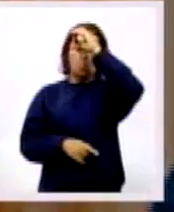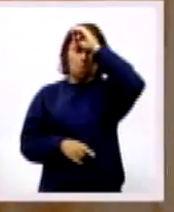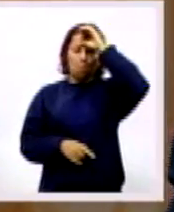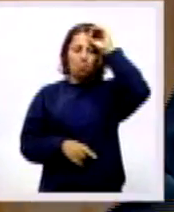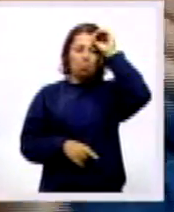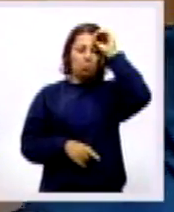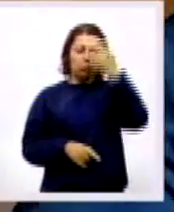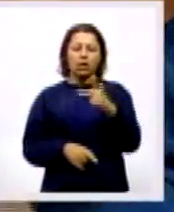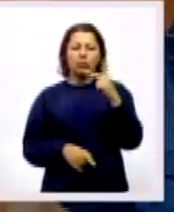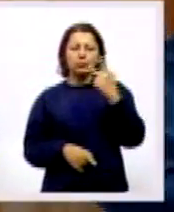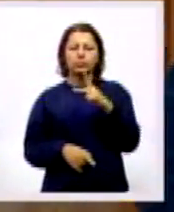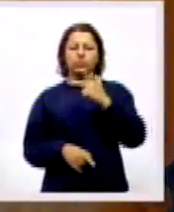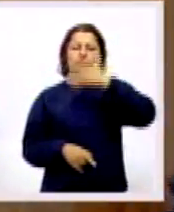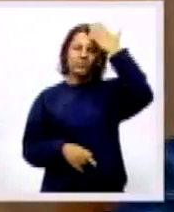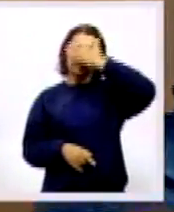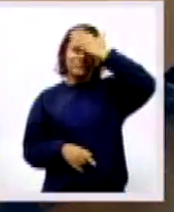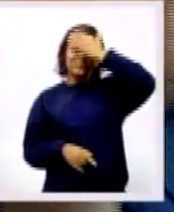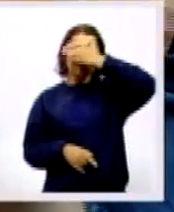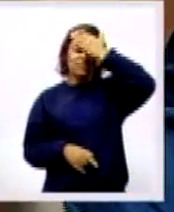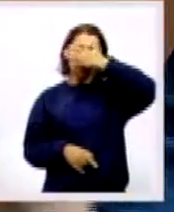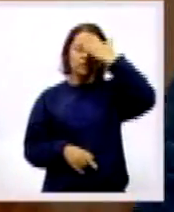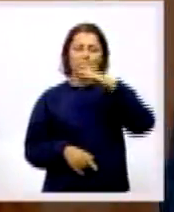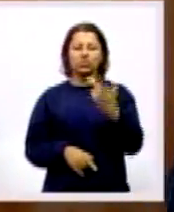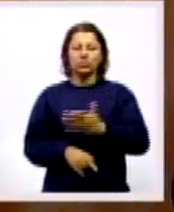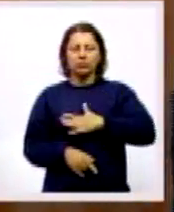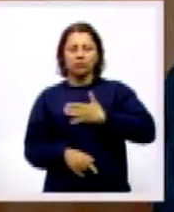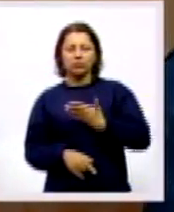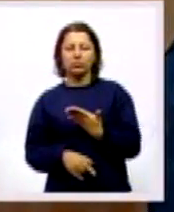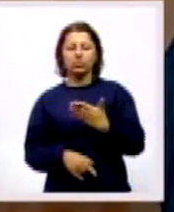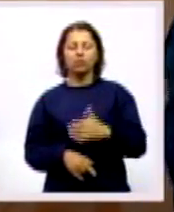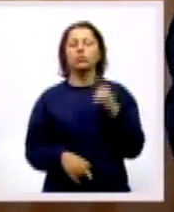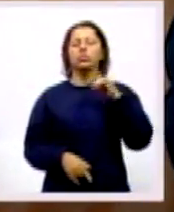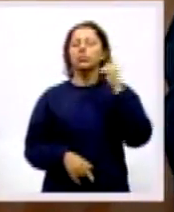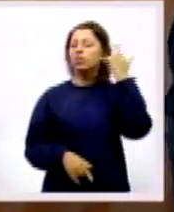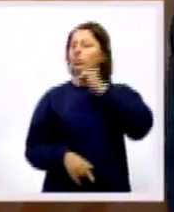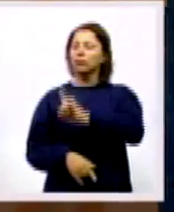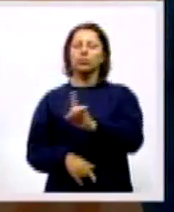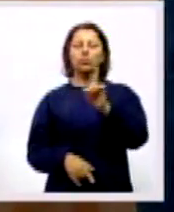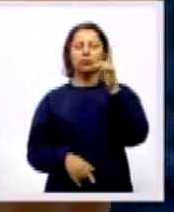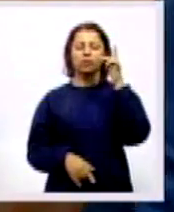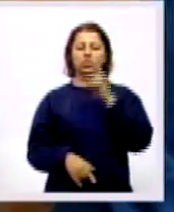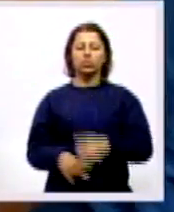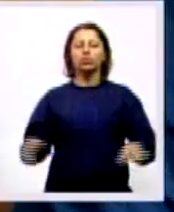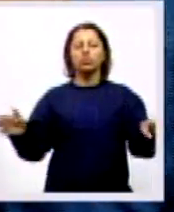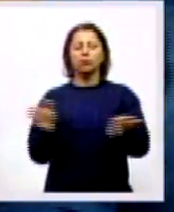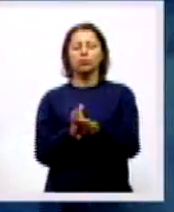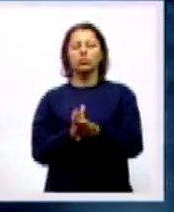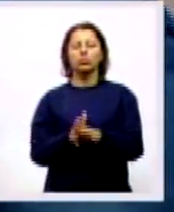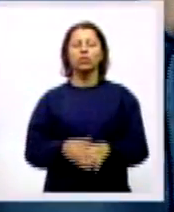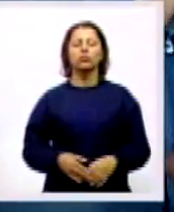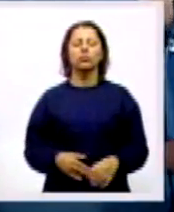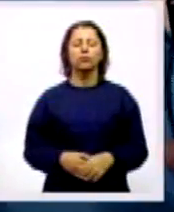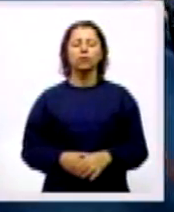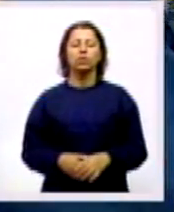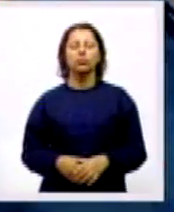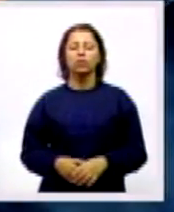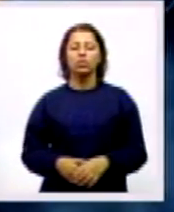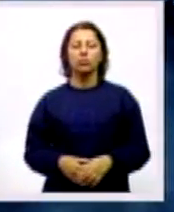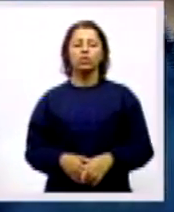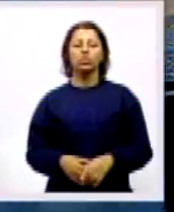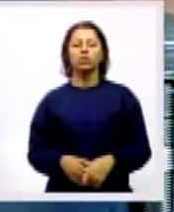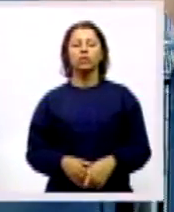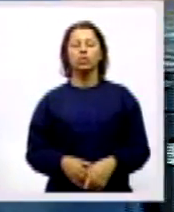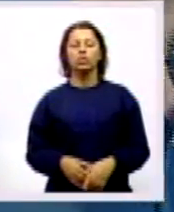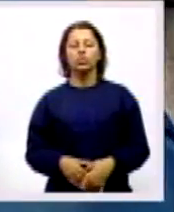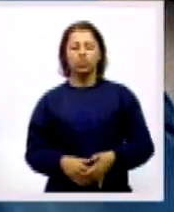ignorância, dos seus olhos vedados, do seu preconceito, você não é capaz de chegar até ele. E é